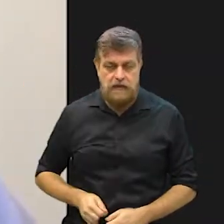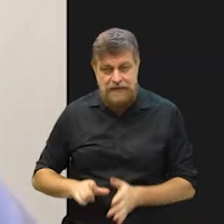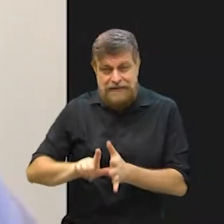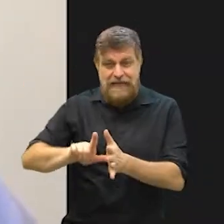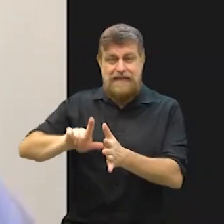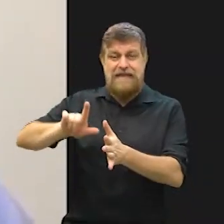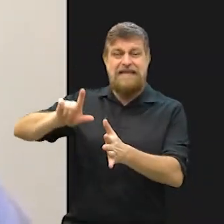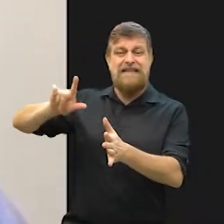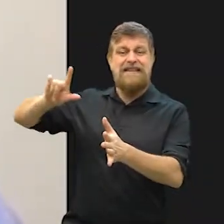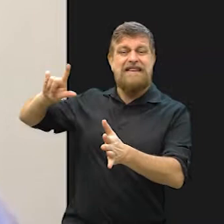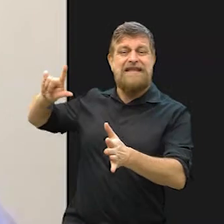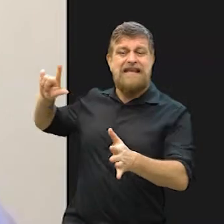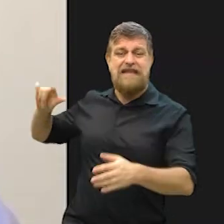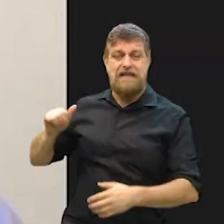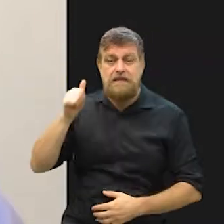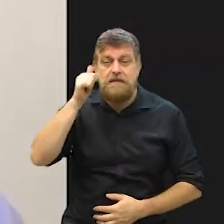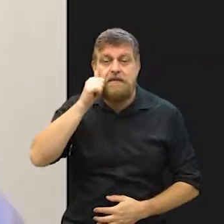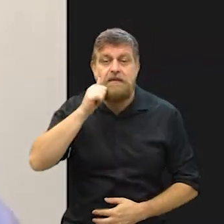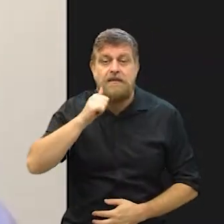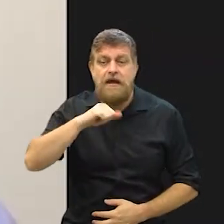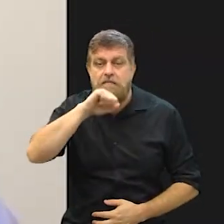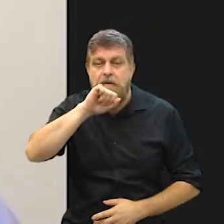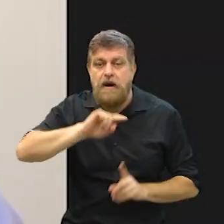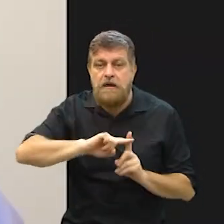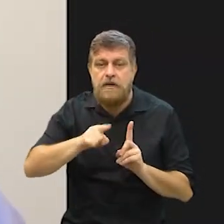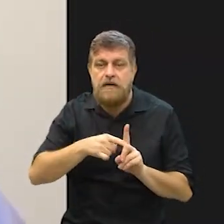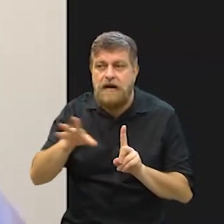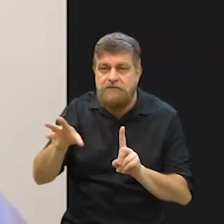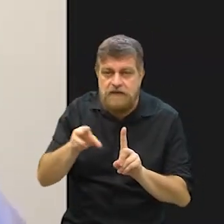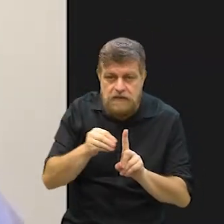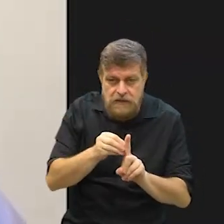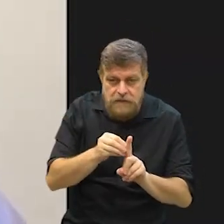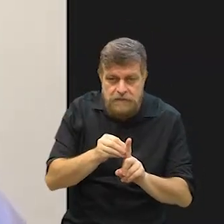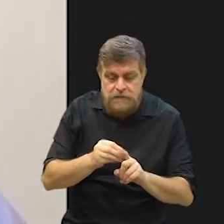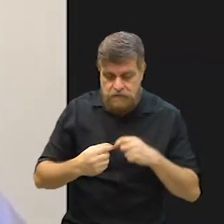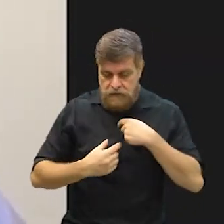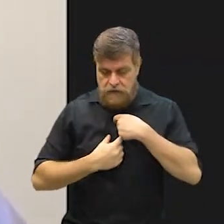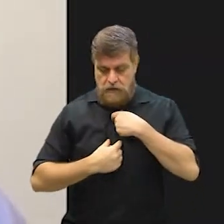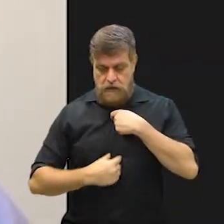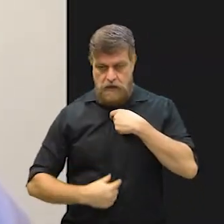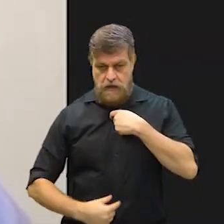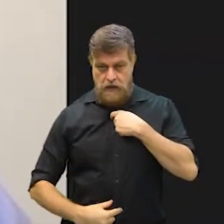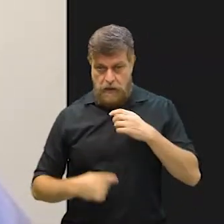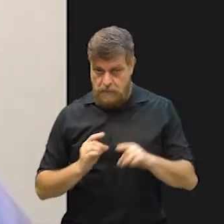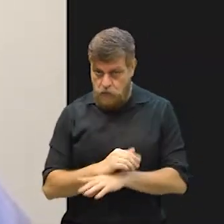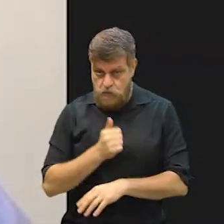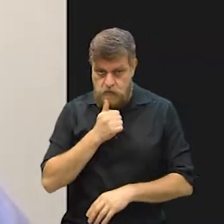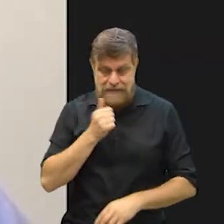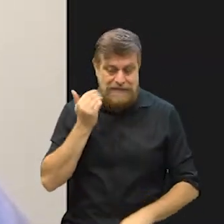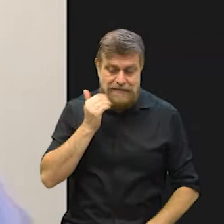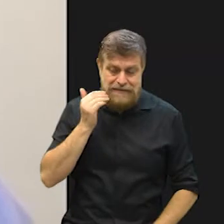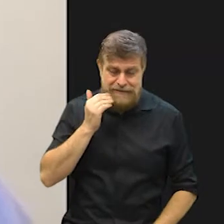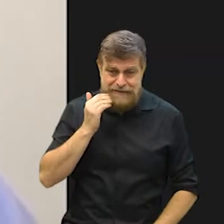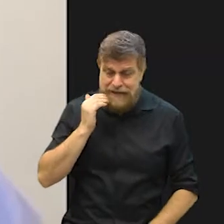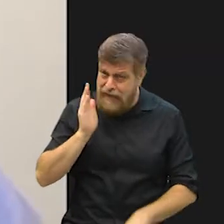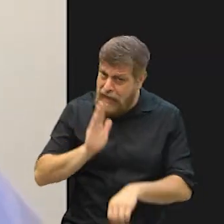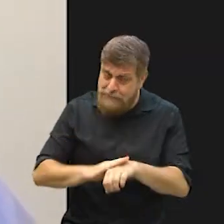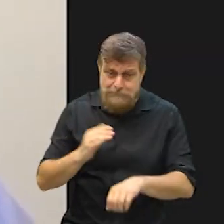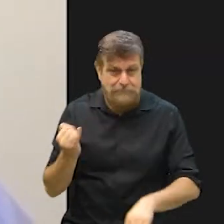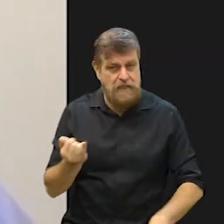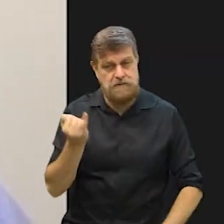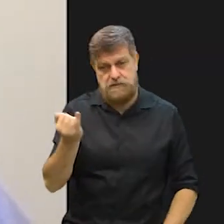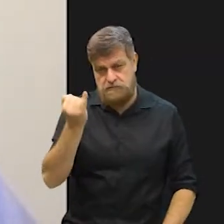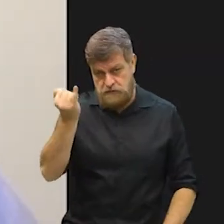começando antes de você engravidar. E a mielomeningocele é a mais importante delas. Então, programe-se